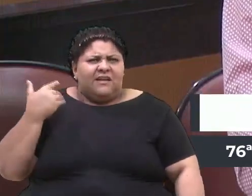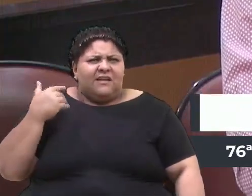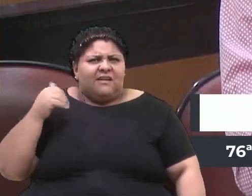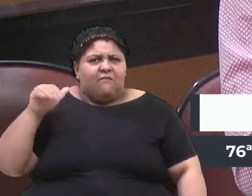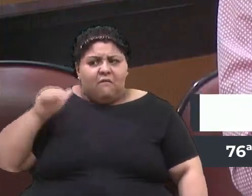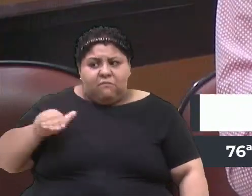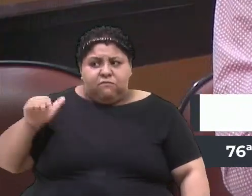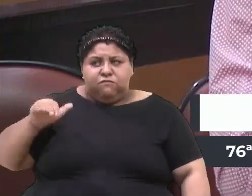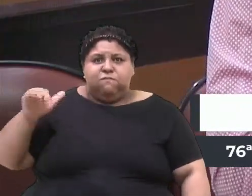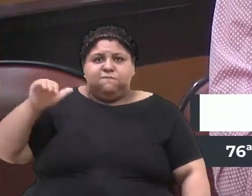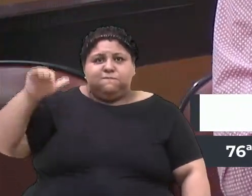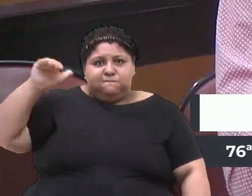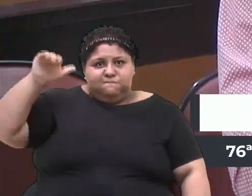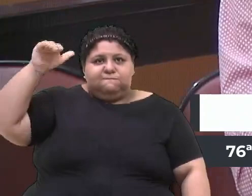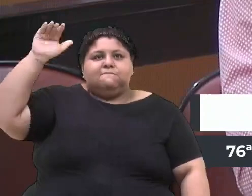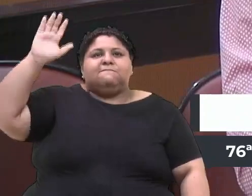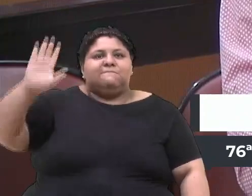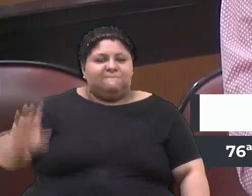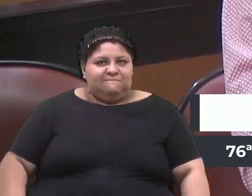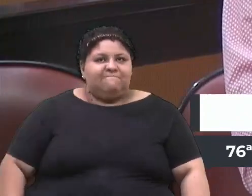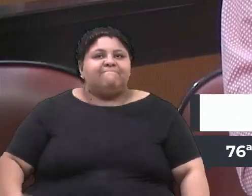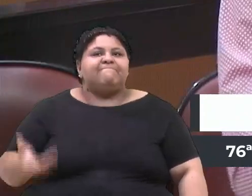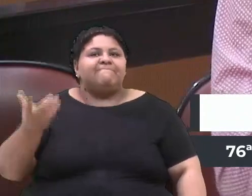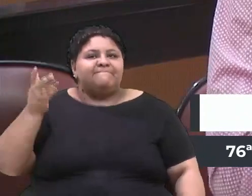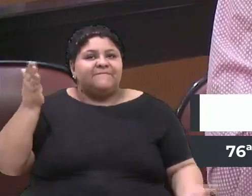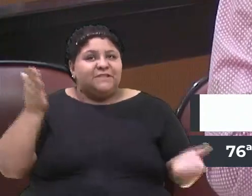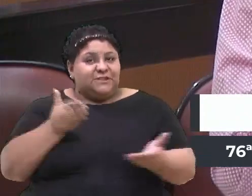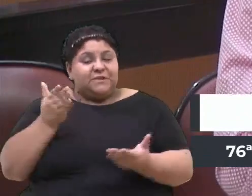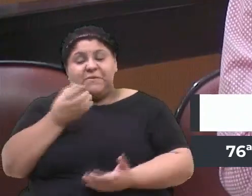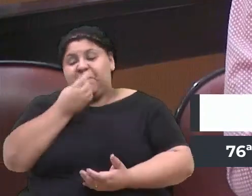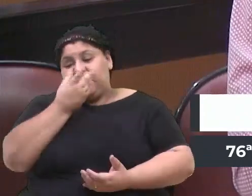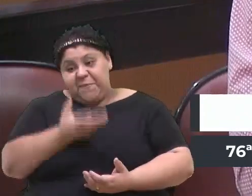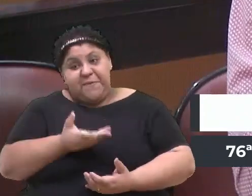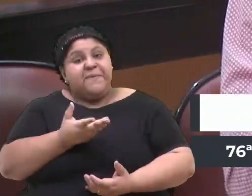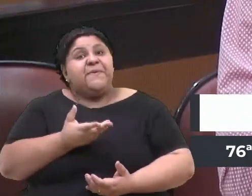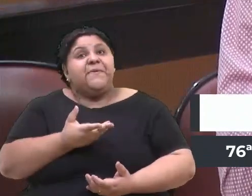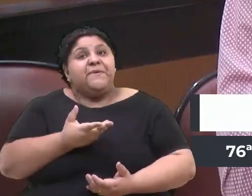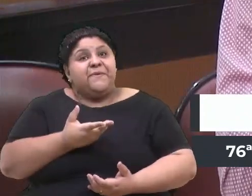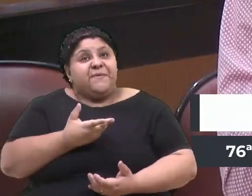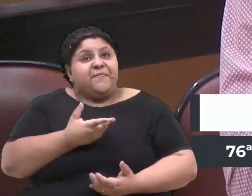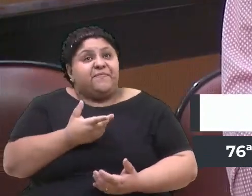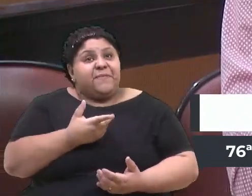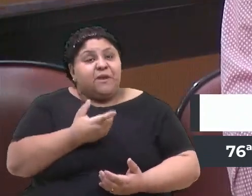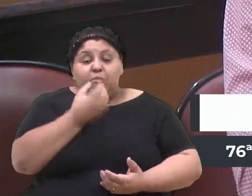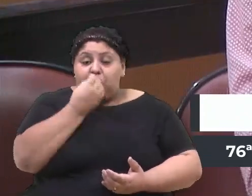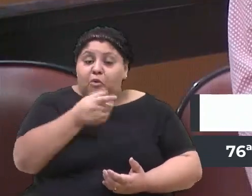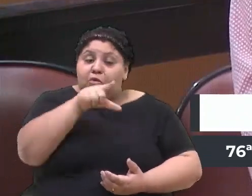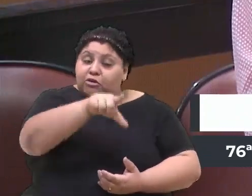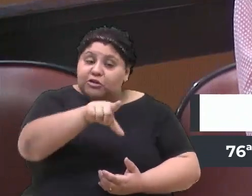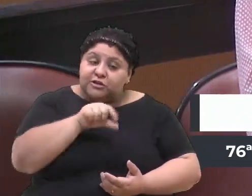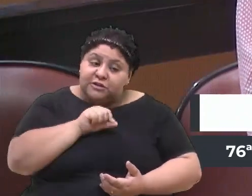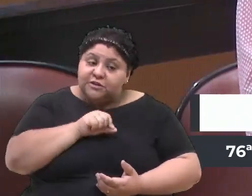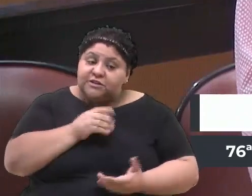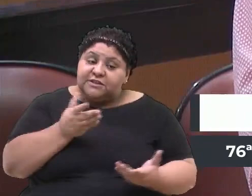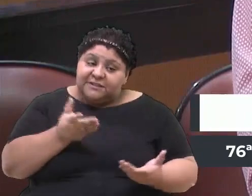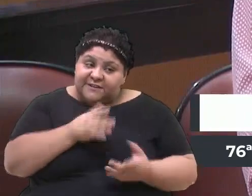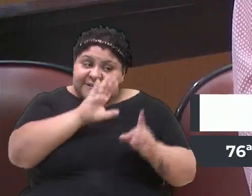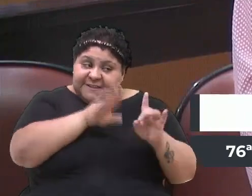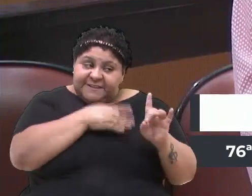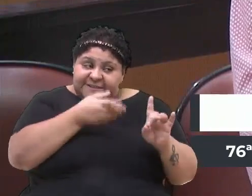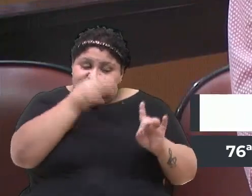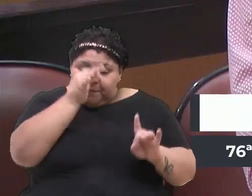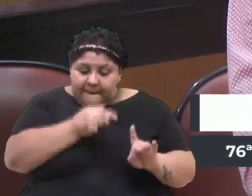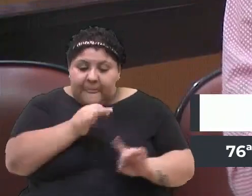criá-los, já é um bom, enfim, um efeito muito positivo, escolhido por eles, deixar essa justa